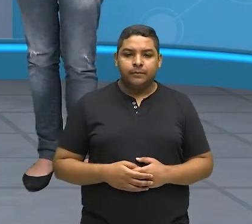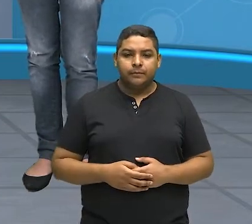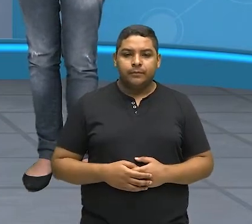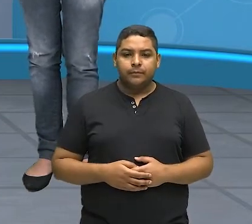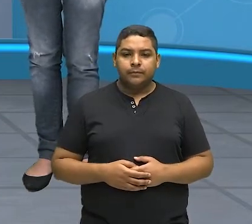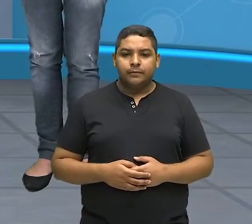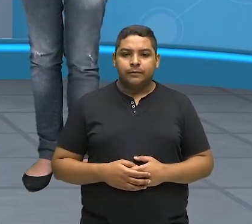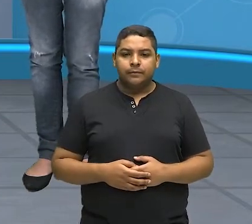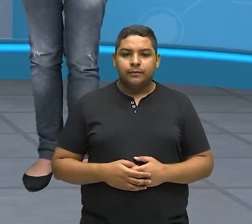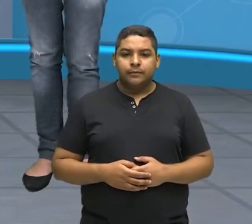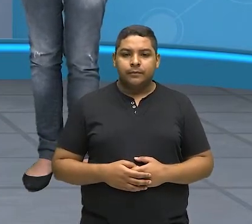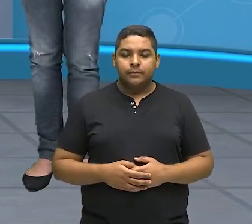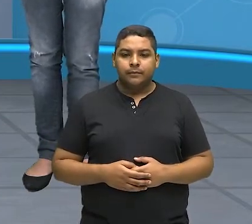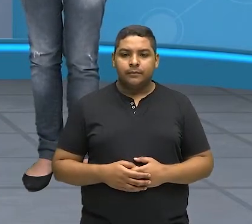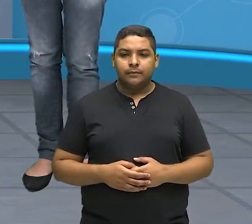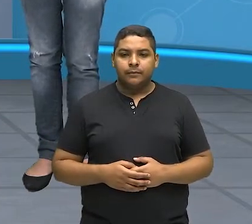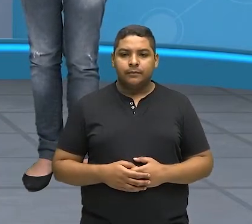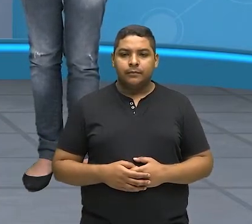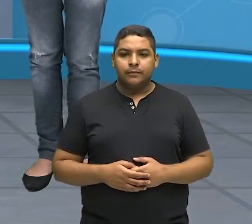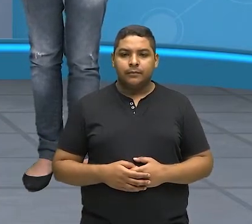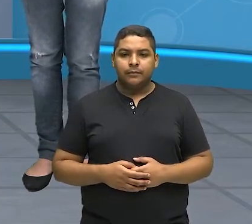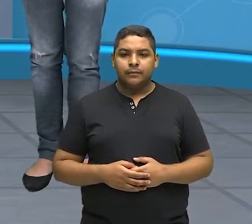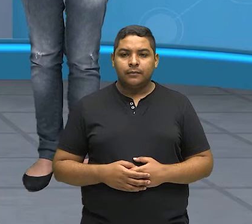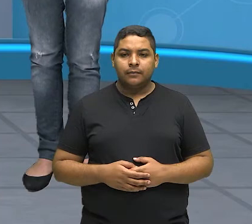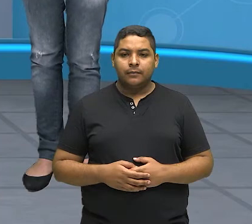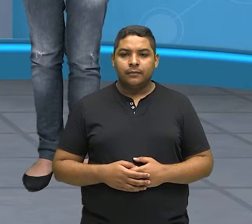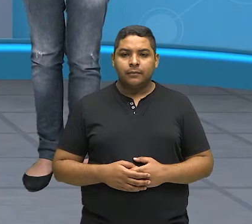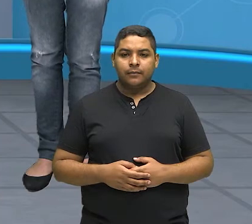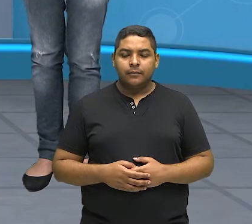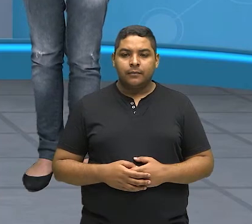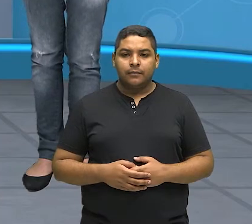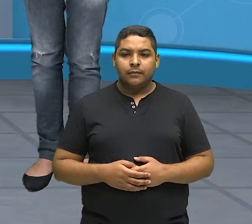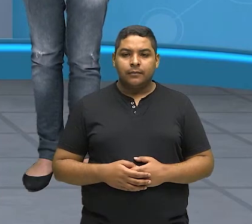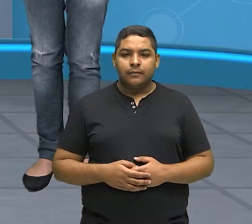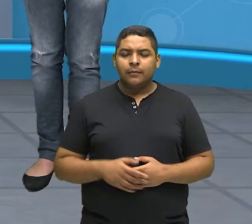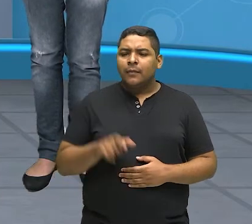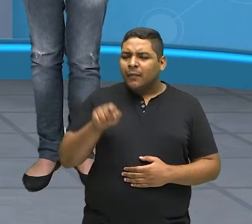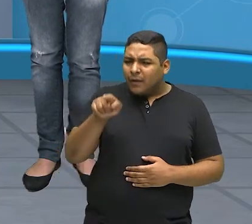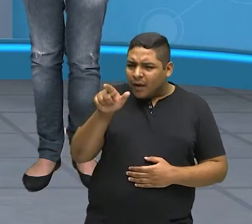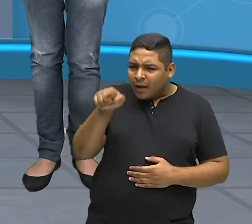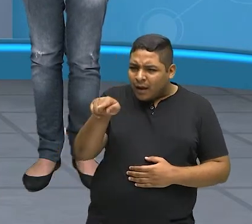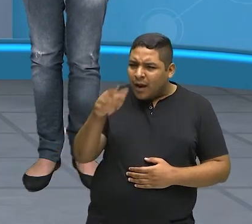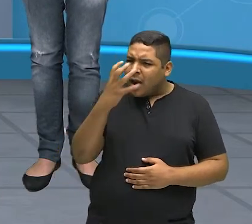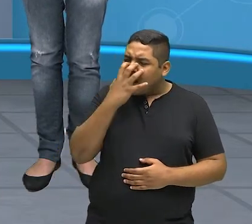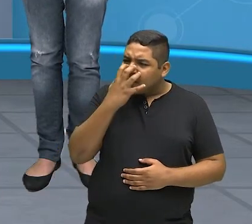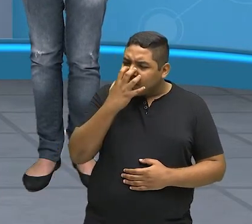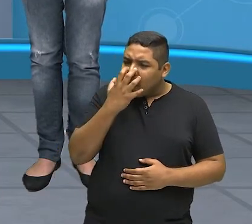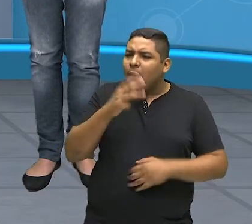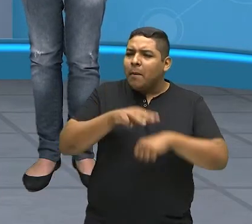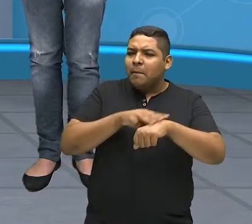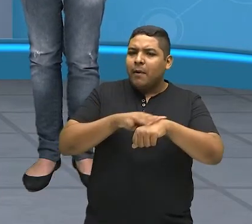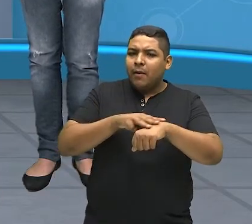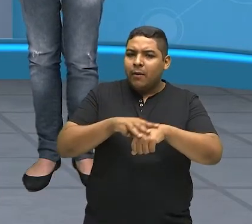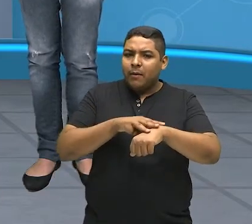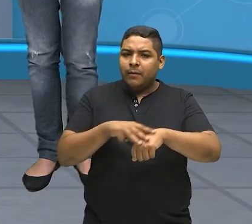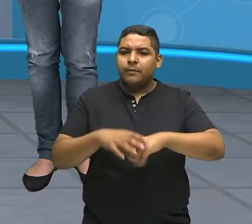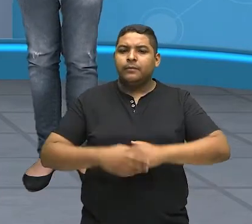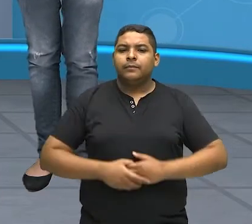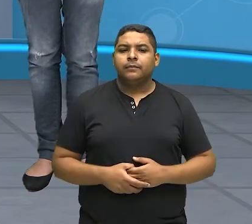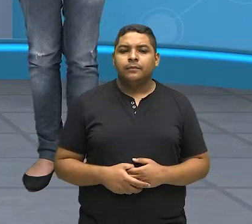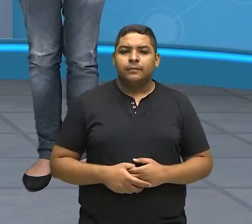is brown. Look, that dog is brown. Olha só, aquele cachorro é marrom. A gray suit